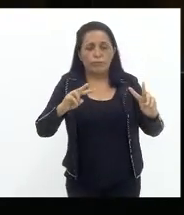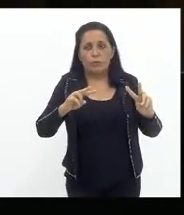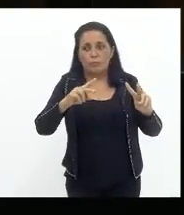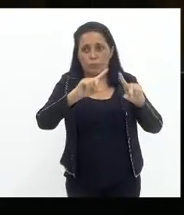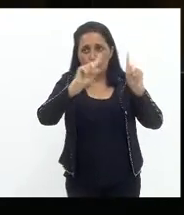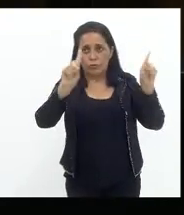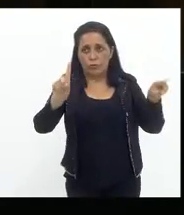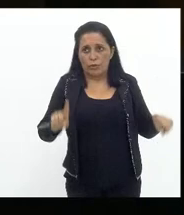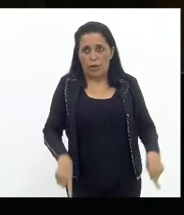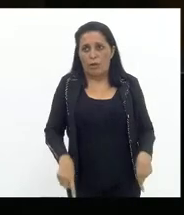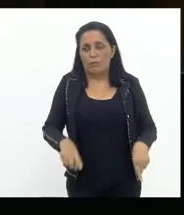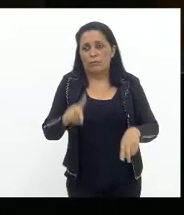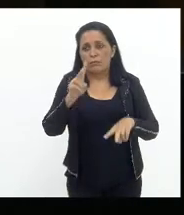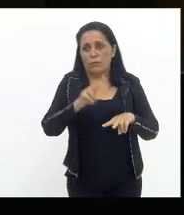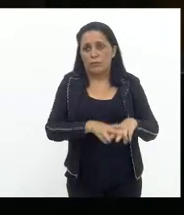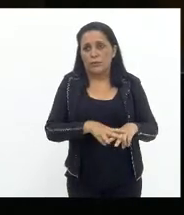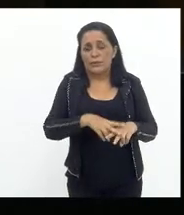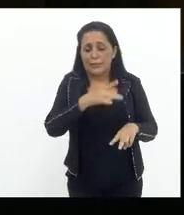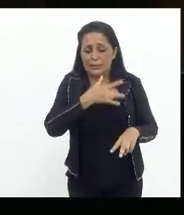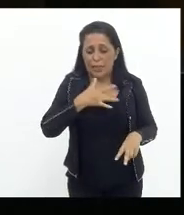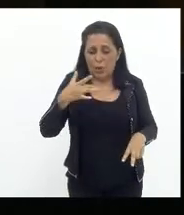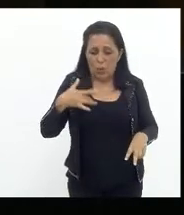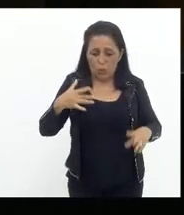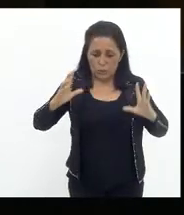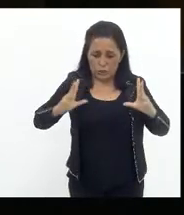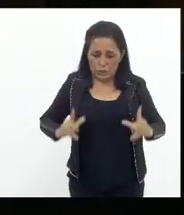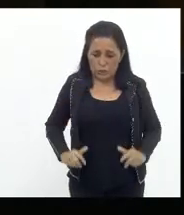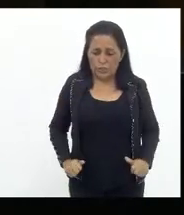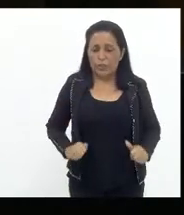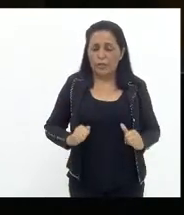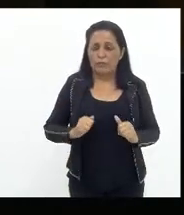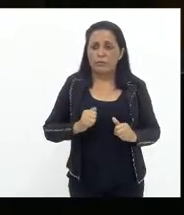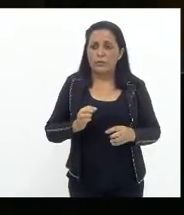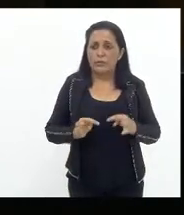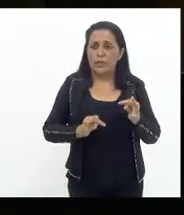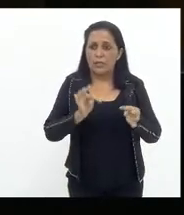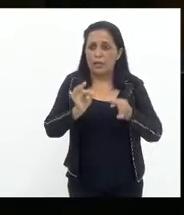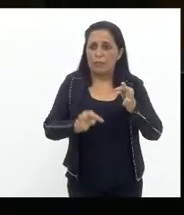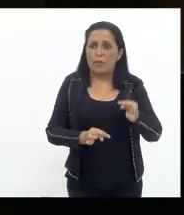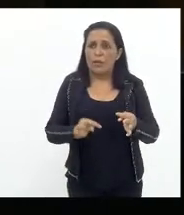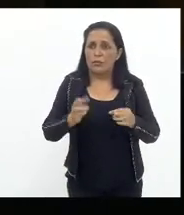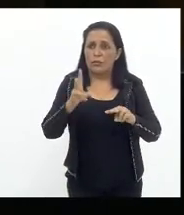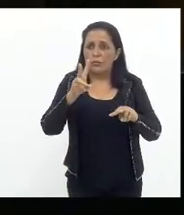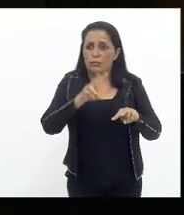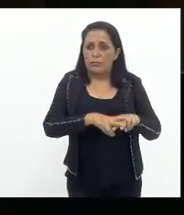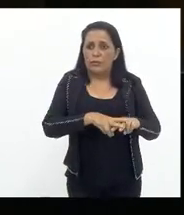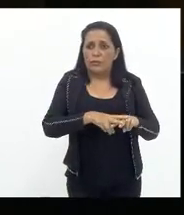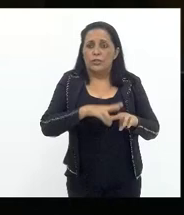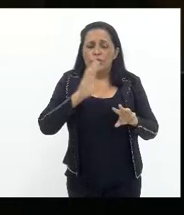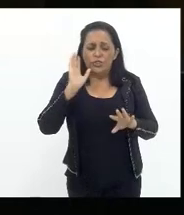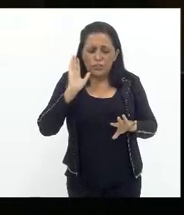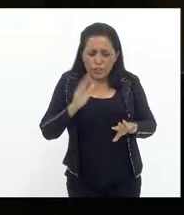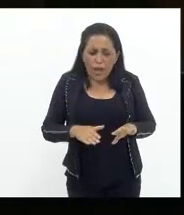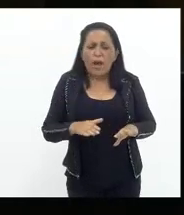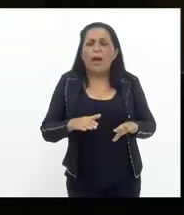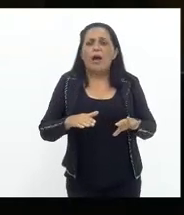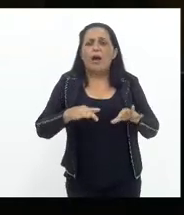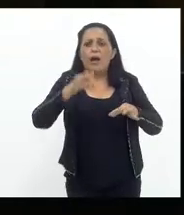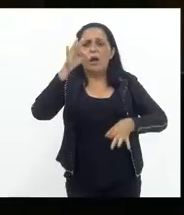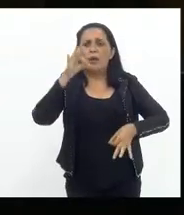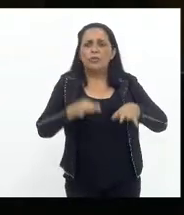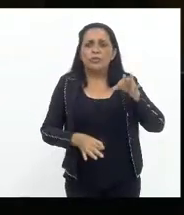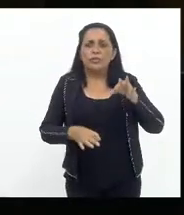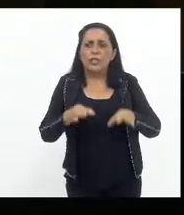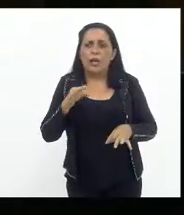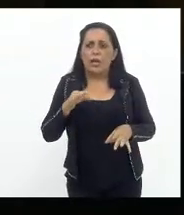permanente de saúde e higiene do tratamento penal, nós fizemos várias audiências públicas, deputada Tia Ju,